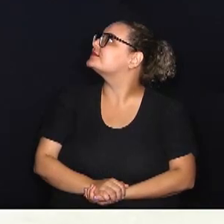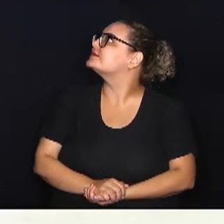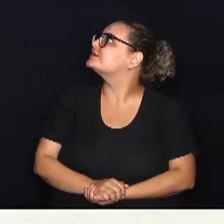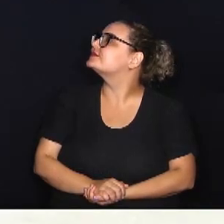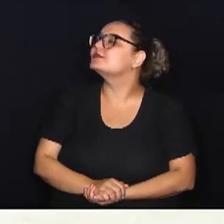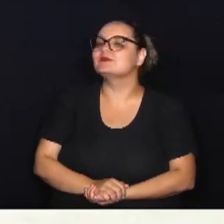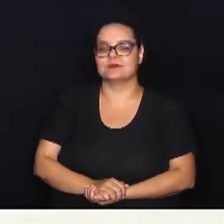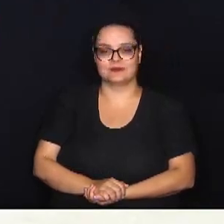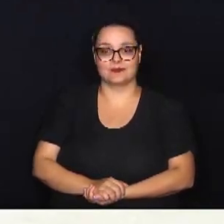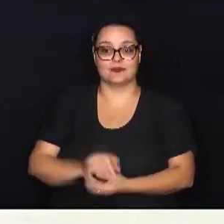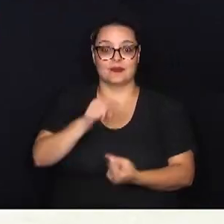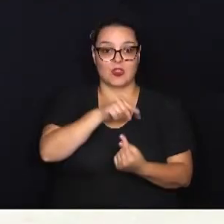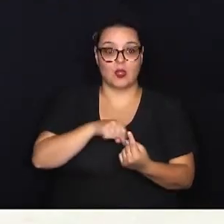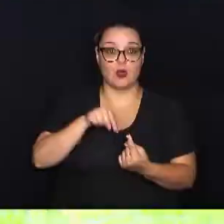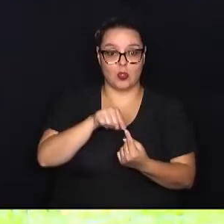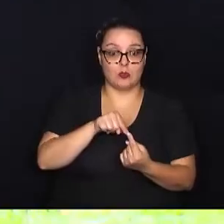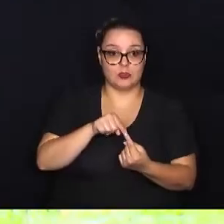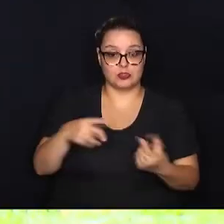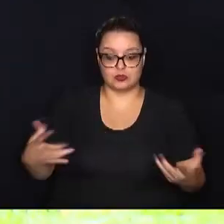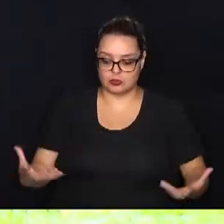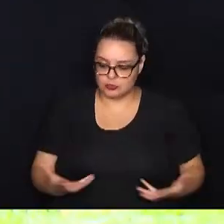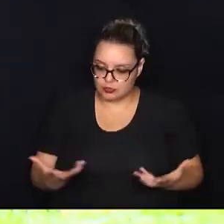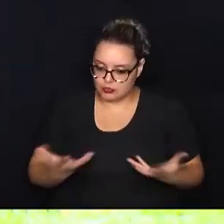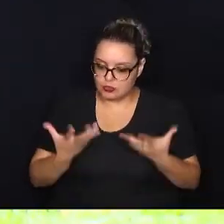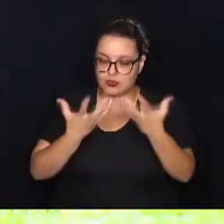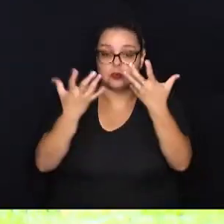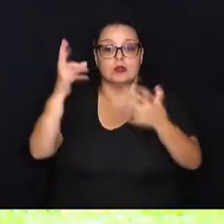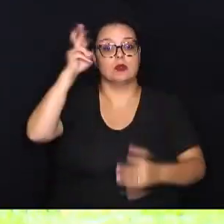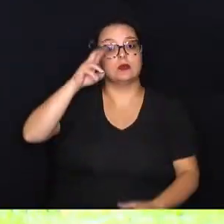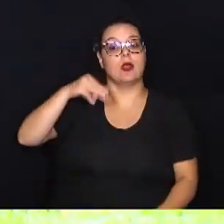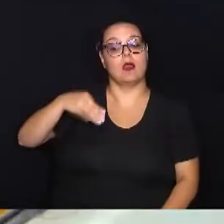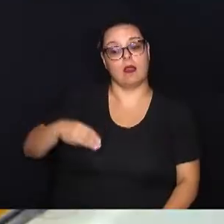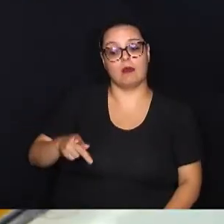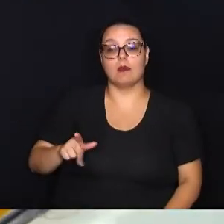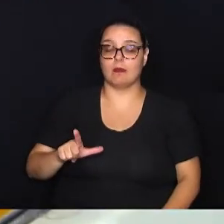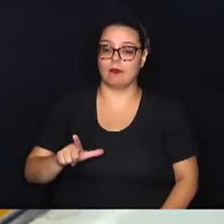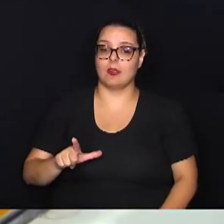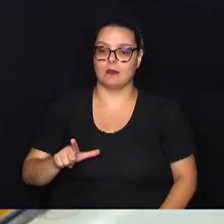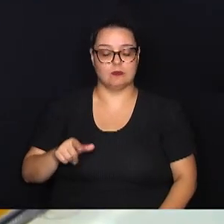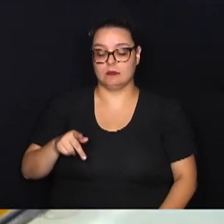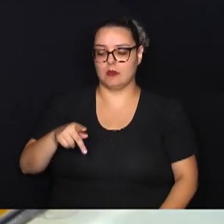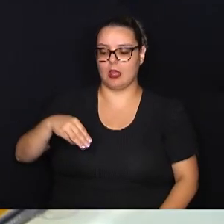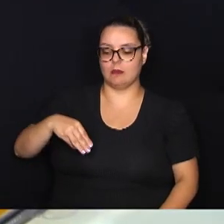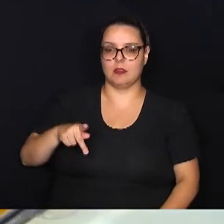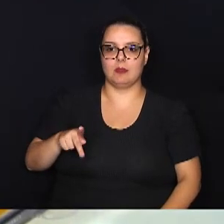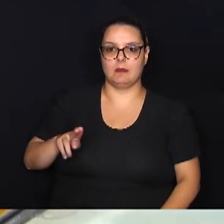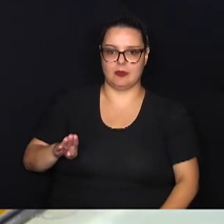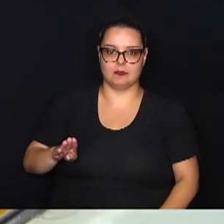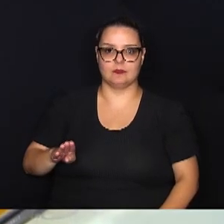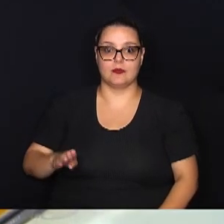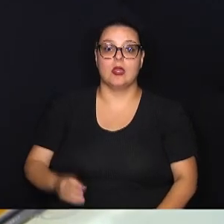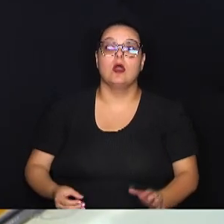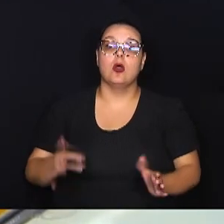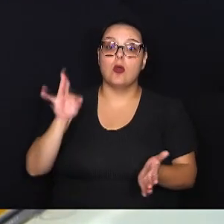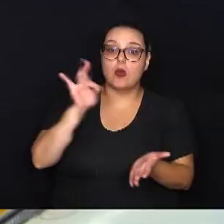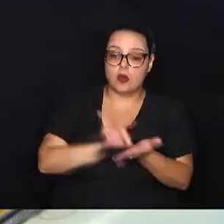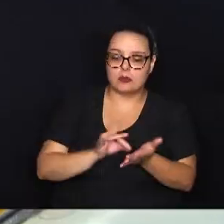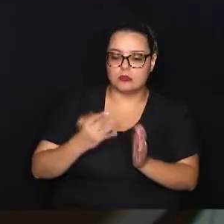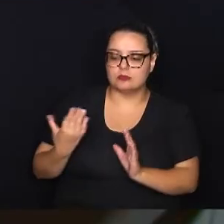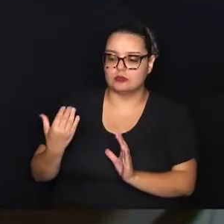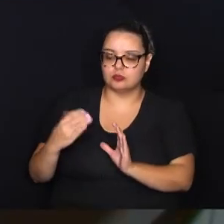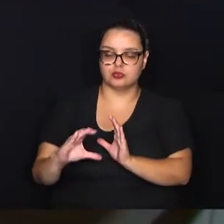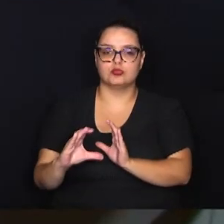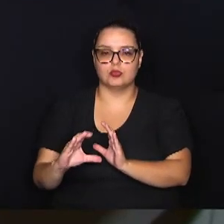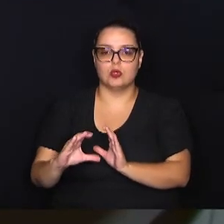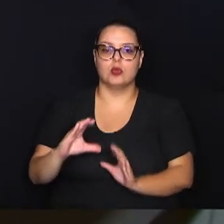Com o objetivo de manter viva a história da MPB, a Unicamp oficializou a criação do CEMUPOP,